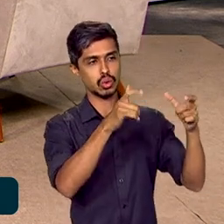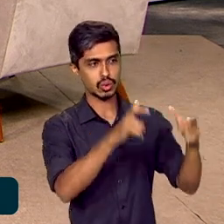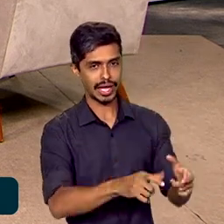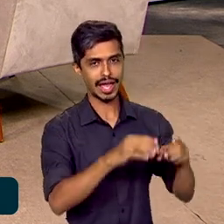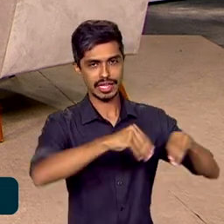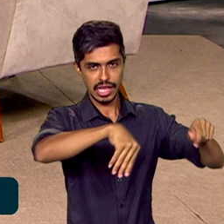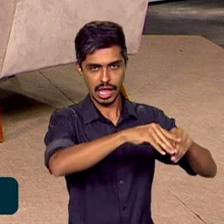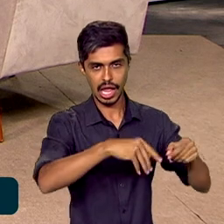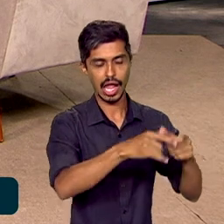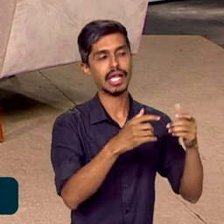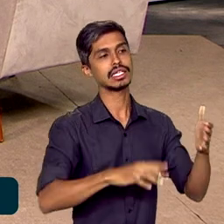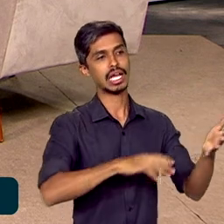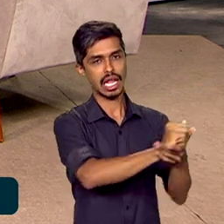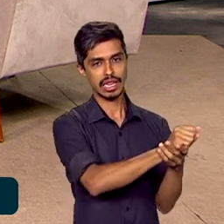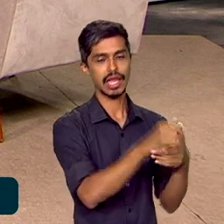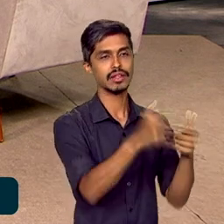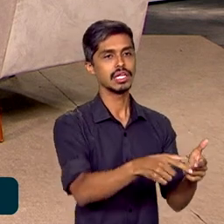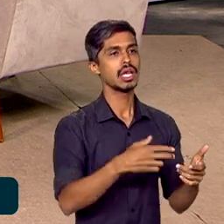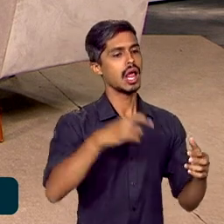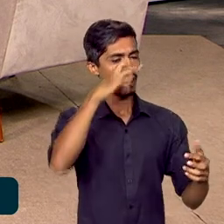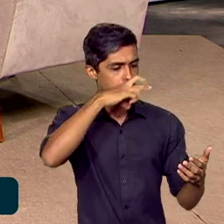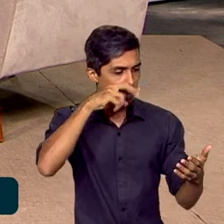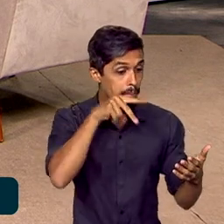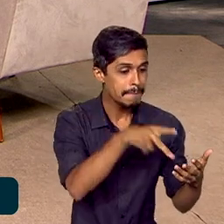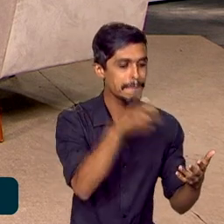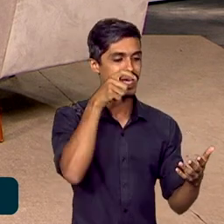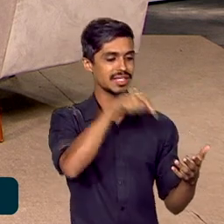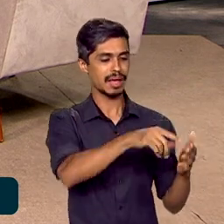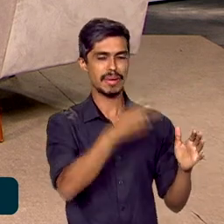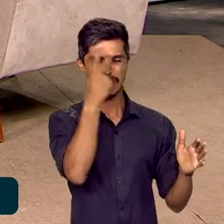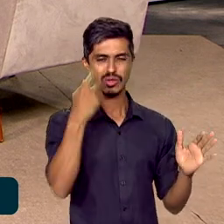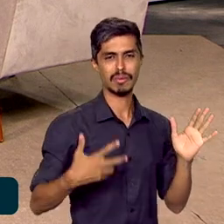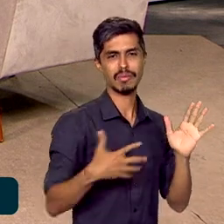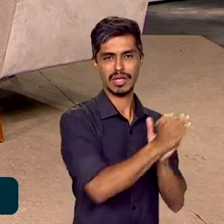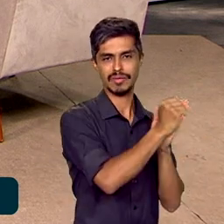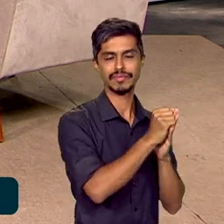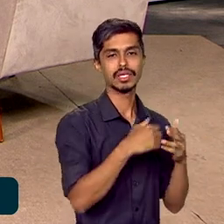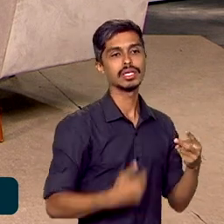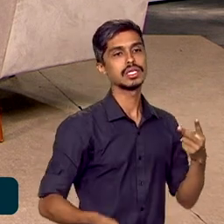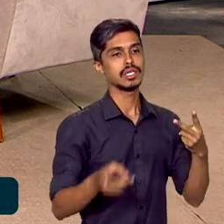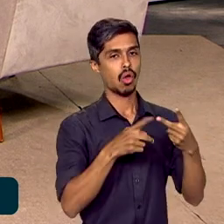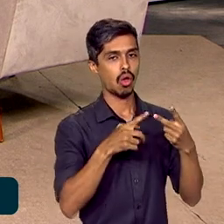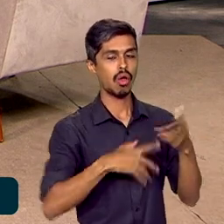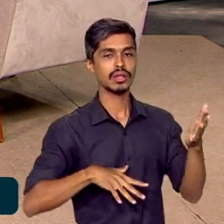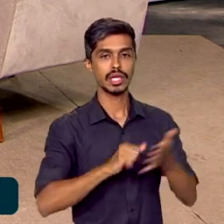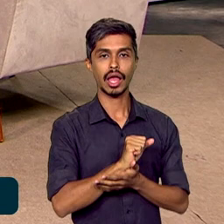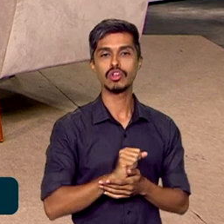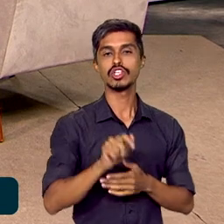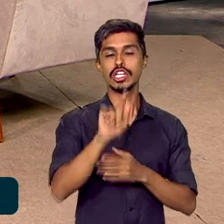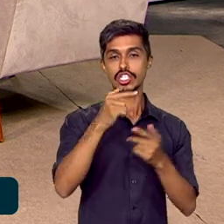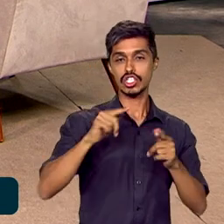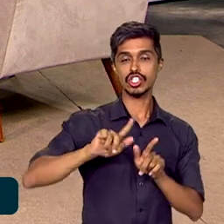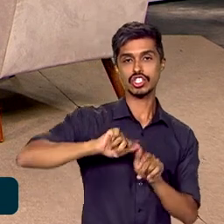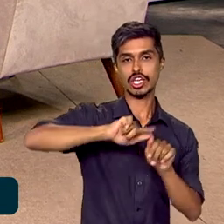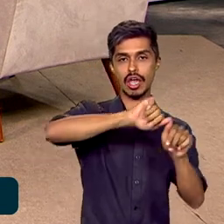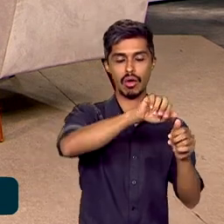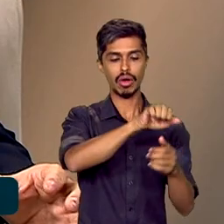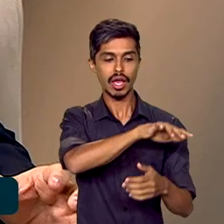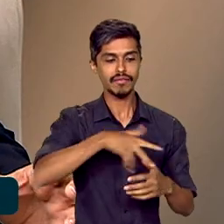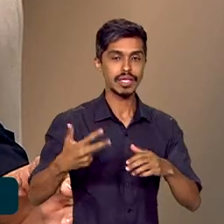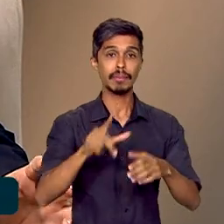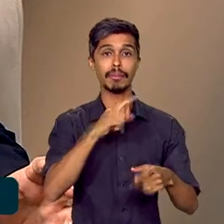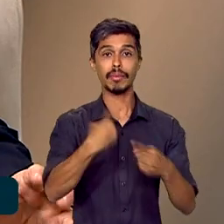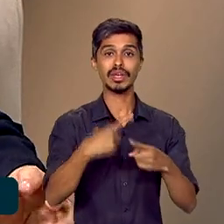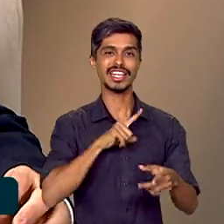proprietários identificam e cadastram as suas propriedades e um cadastro que é o cadastro georreferenciado, onde você tem as